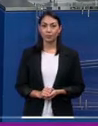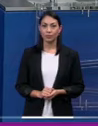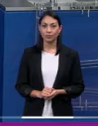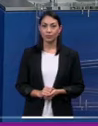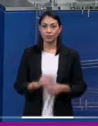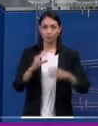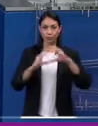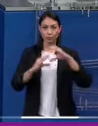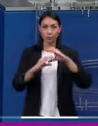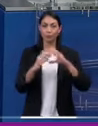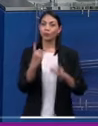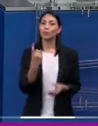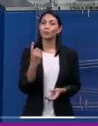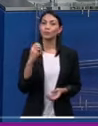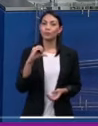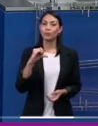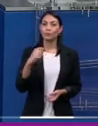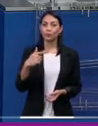Esse é o concurso